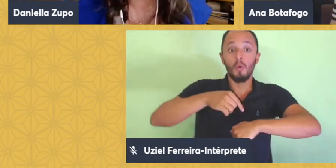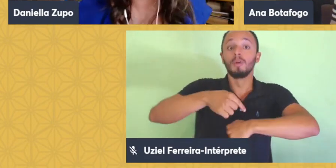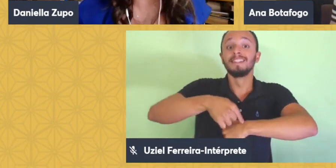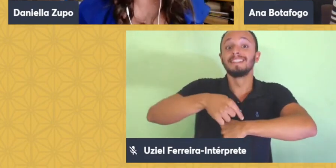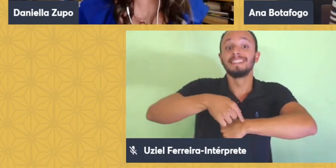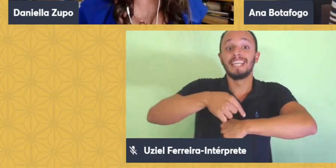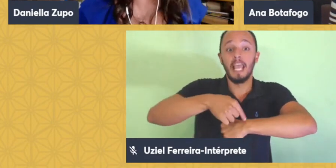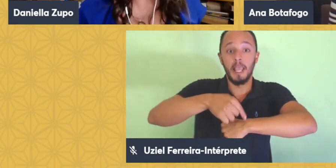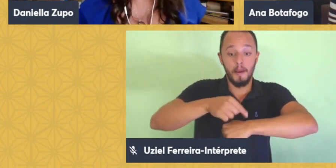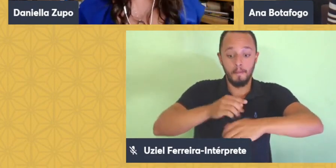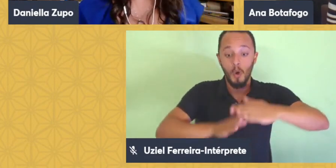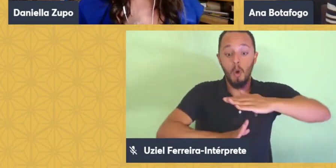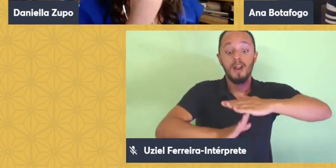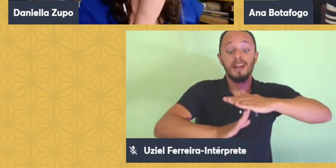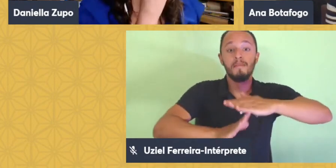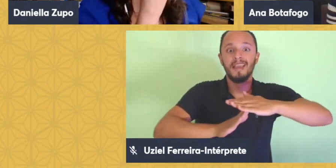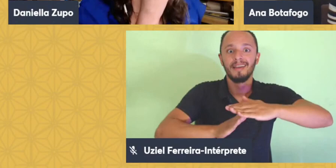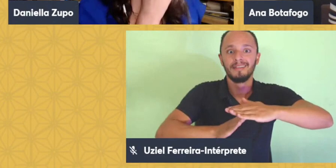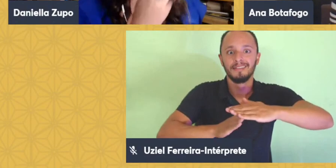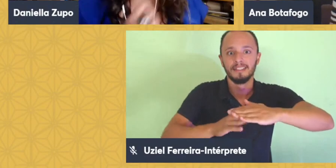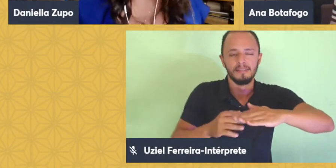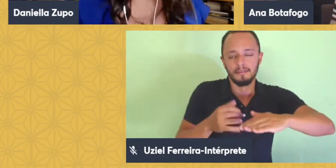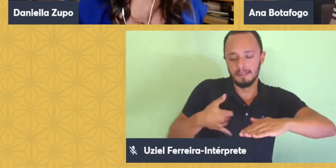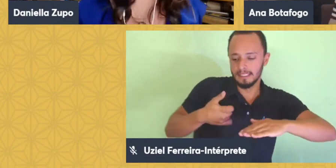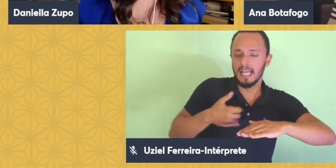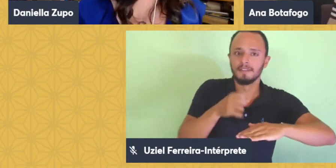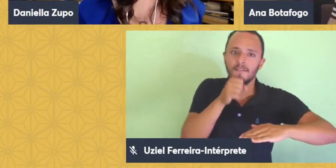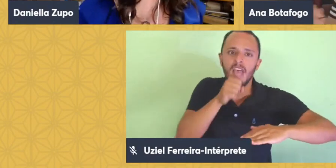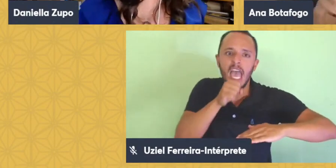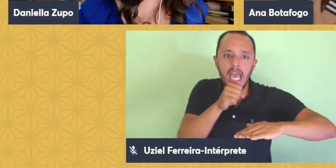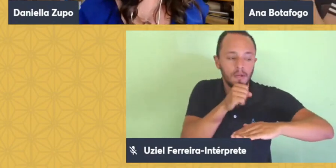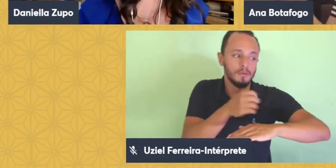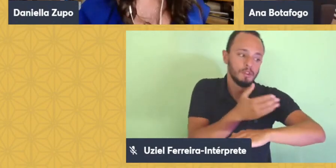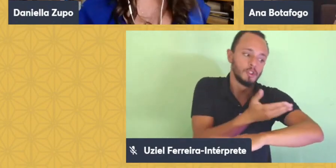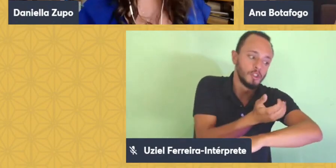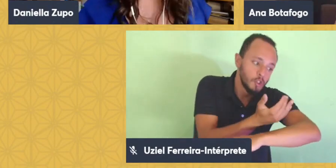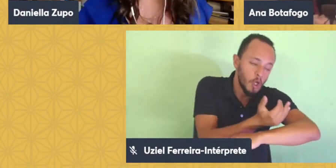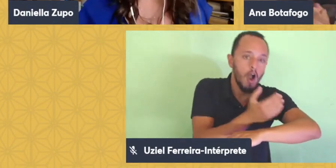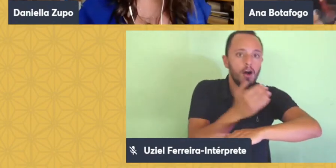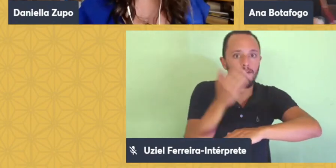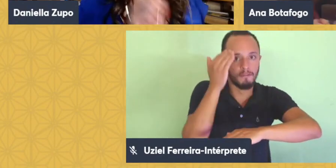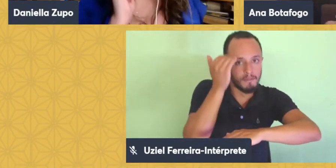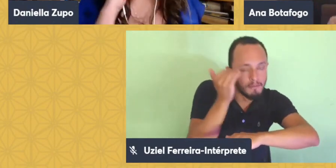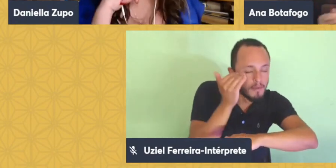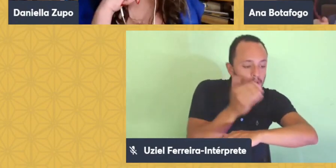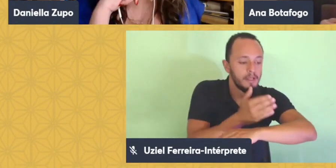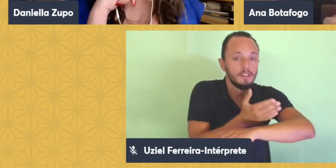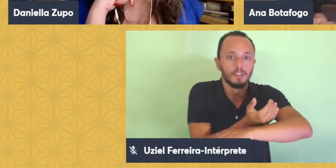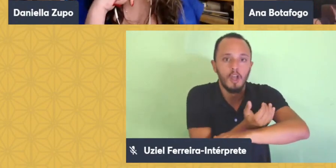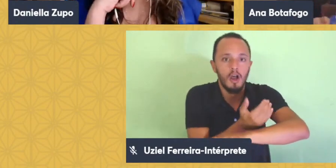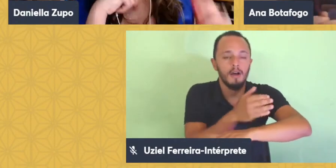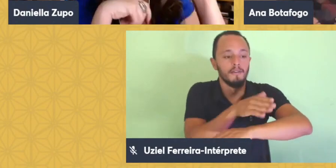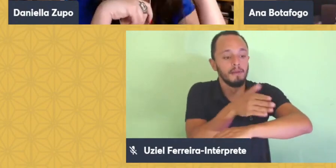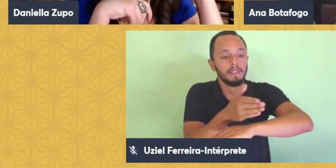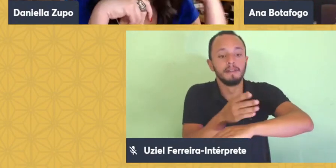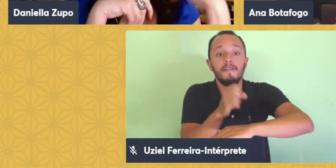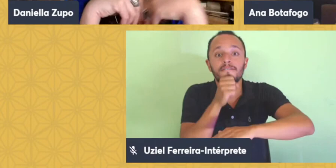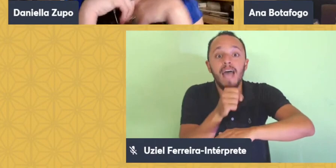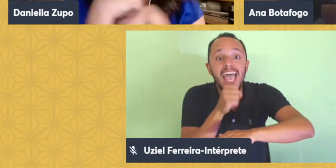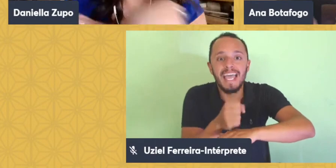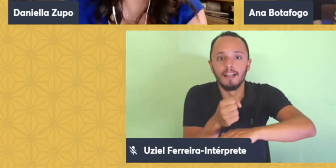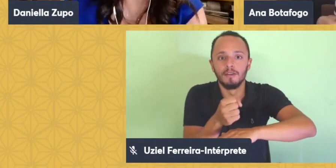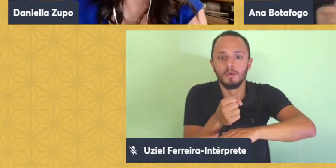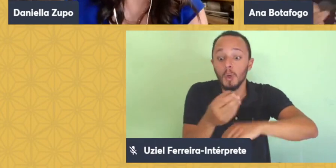tempo né só para passagem descrever a passagem do tempo é é uma transcender o tempo é difícil a gente precisa ser muito